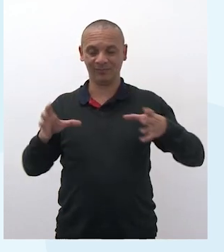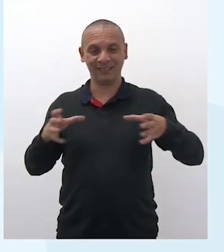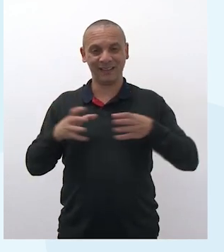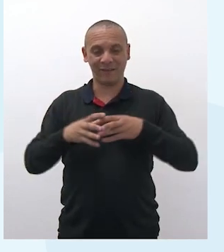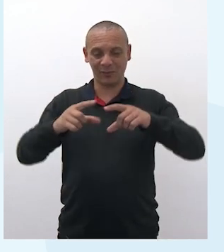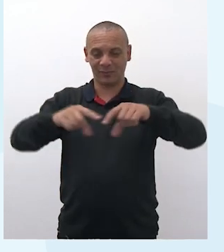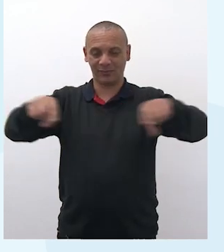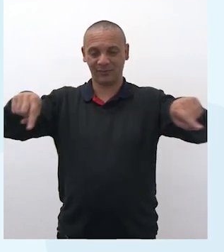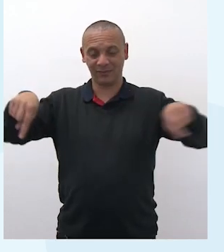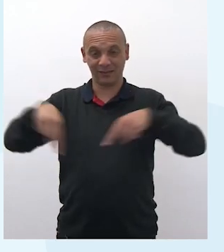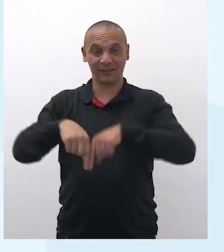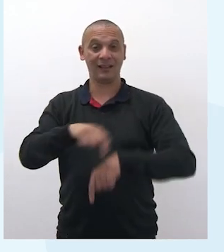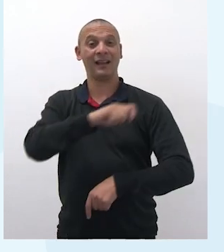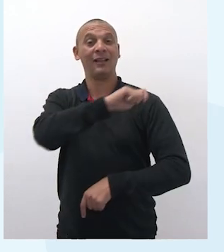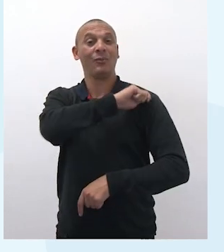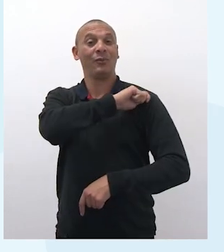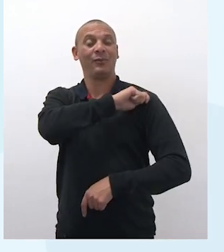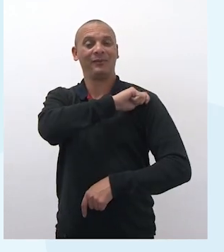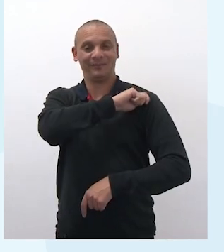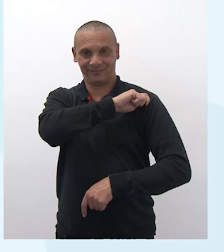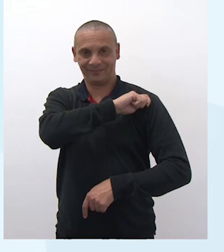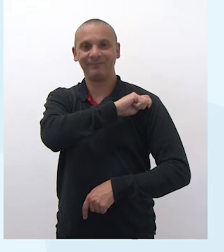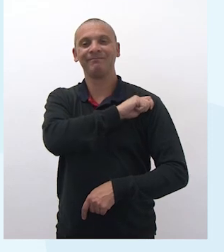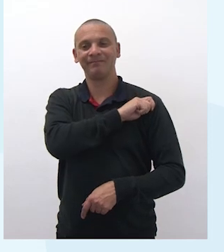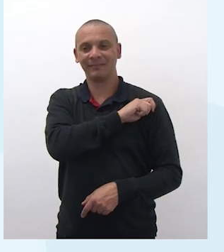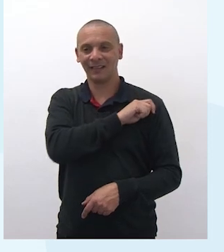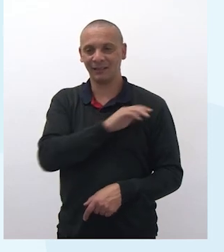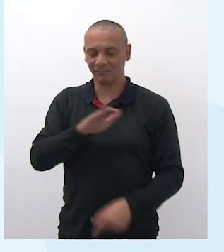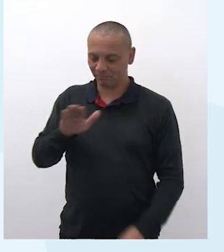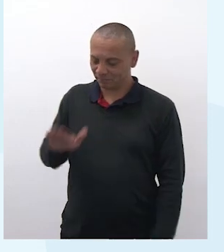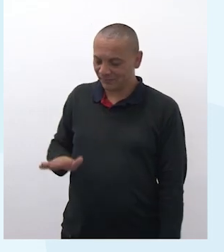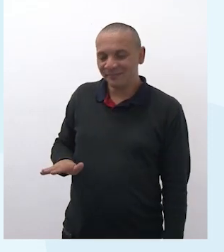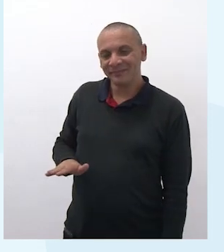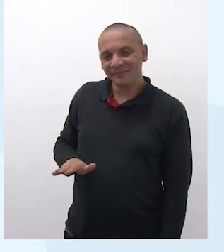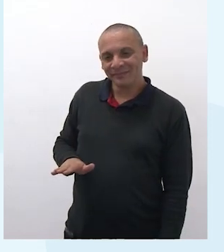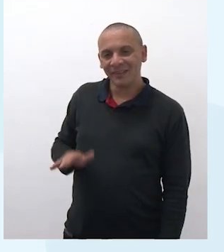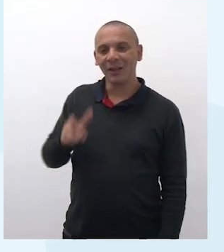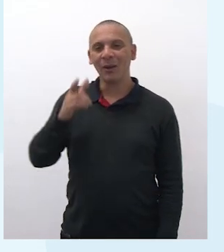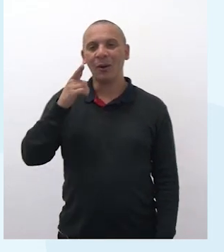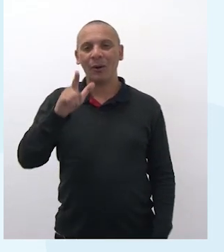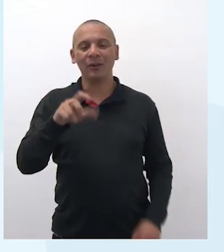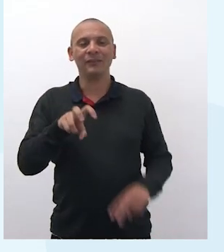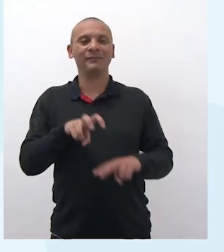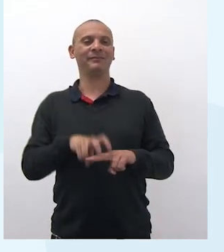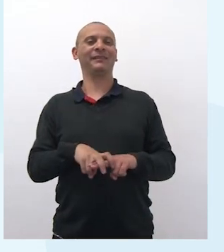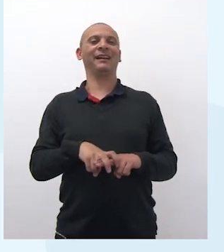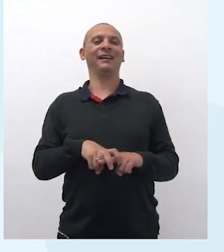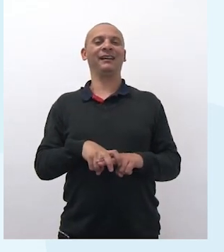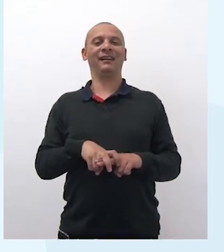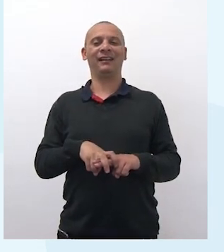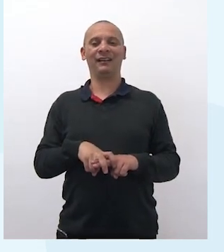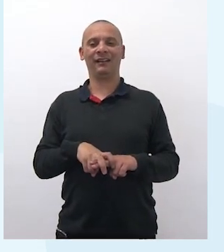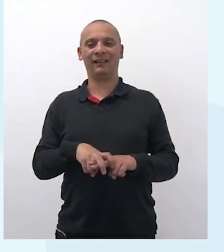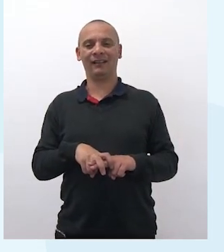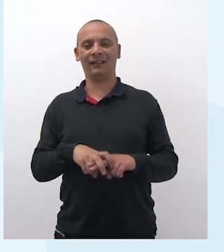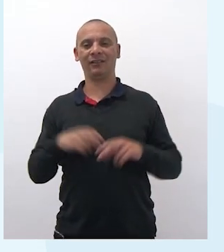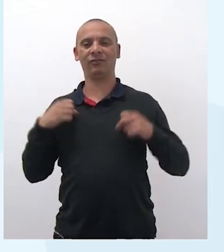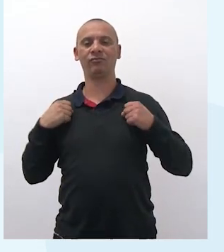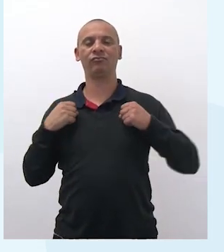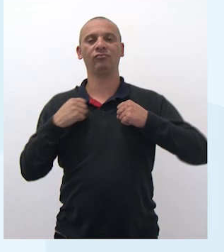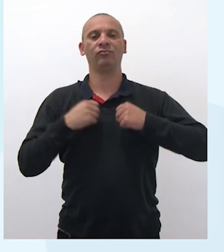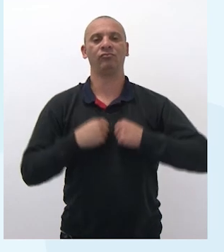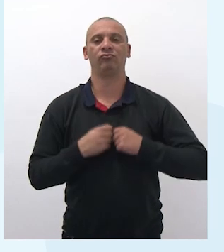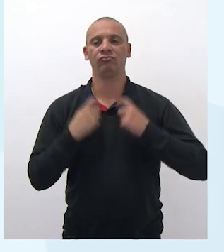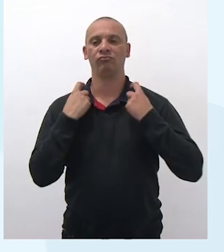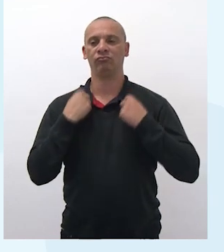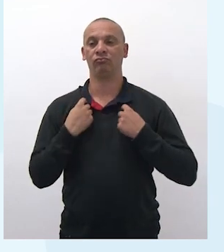período da produção dos álbuns. Então, está ela pequenininha e o outro, ela com aquele casaco, blusão